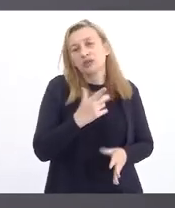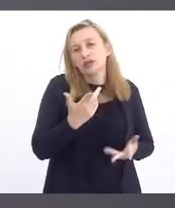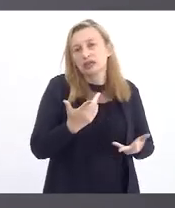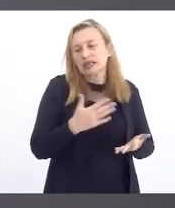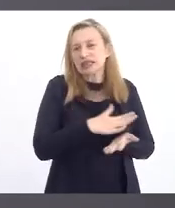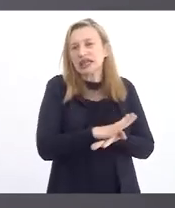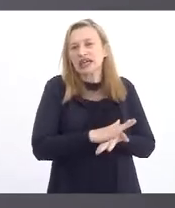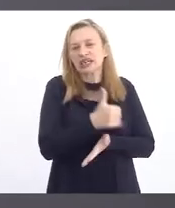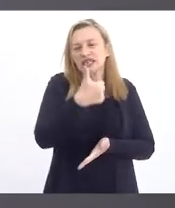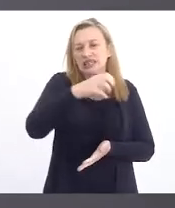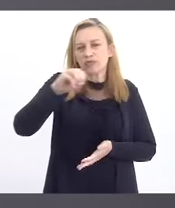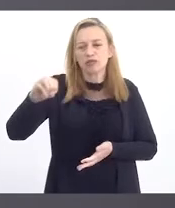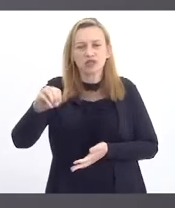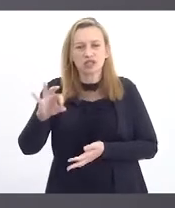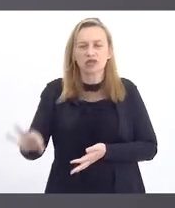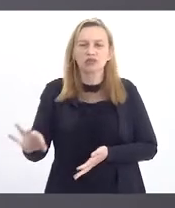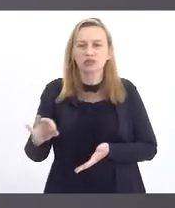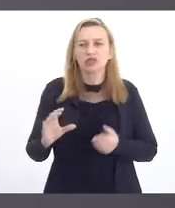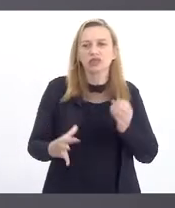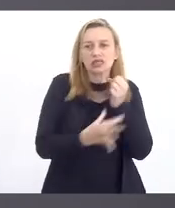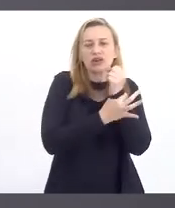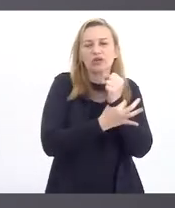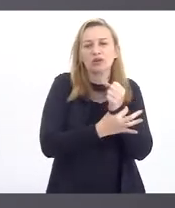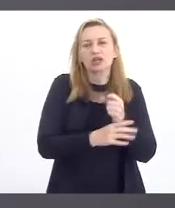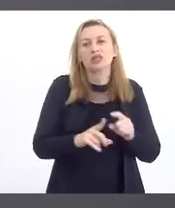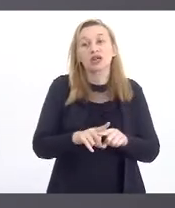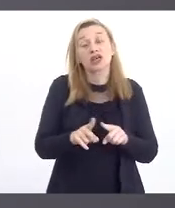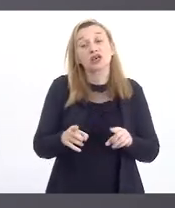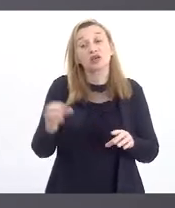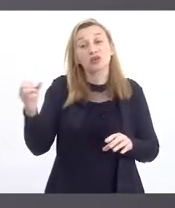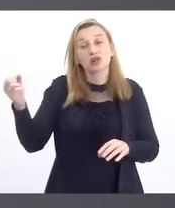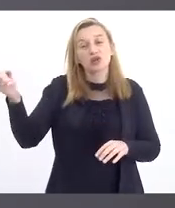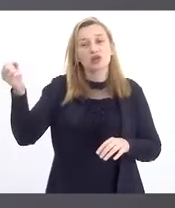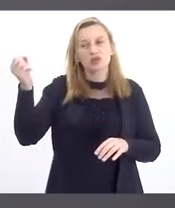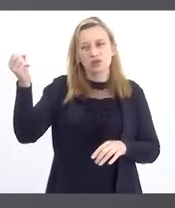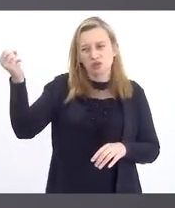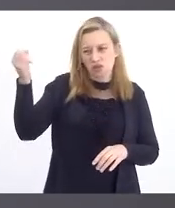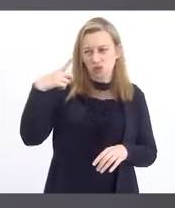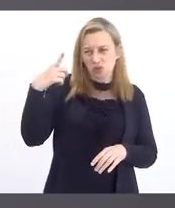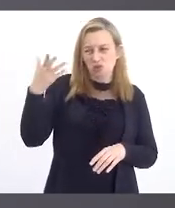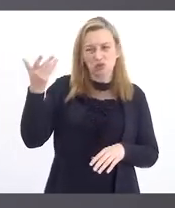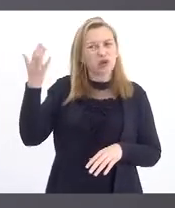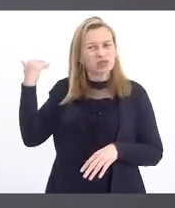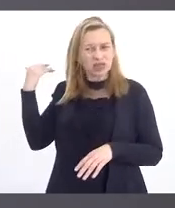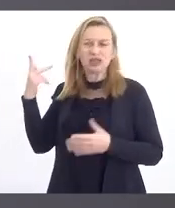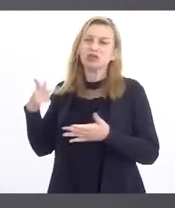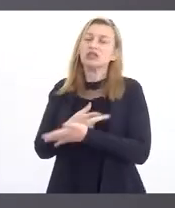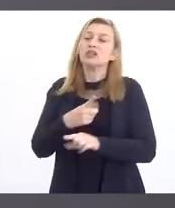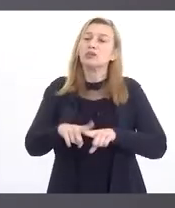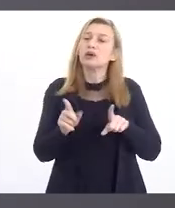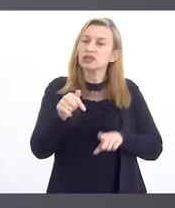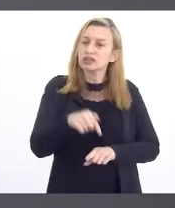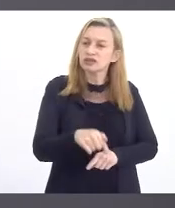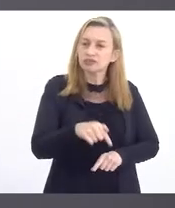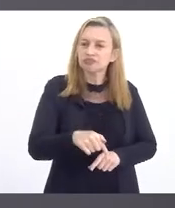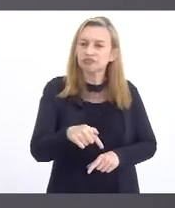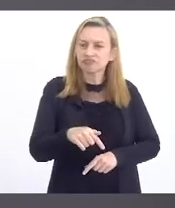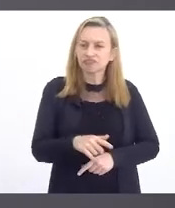é 100% de segurança, né? E naquele verão aconteceu, mas com certeza nesse a gente vai estar com a